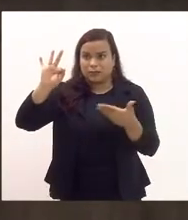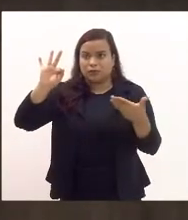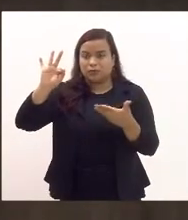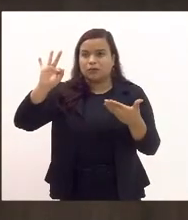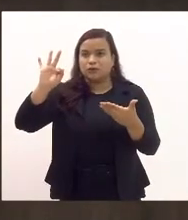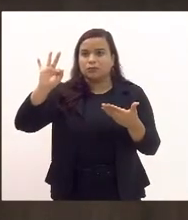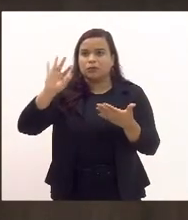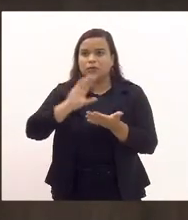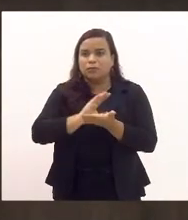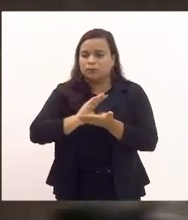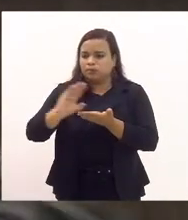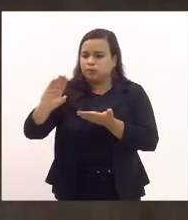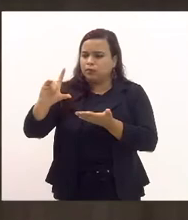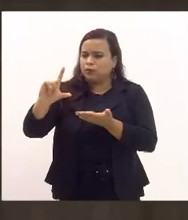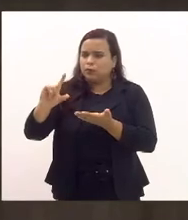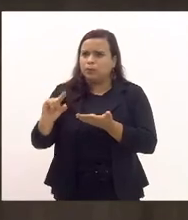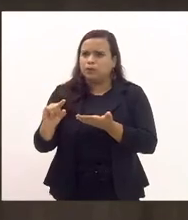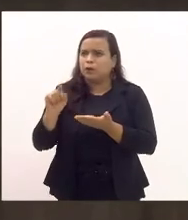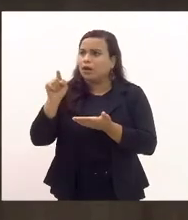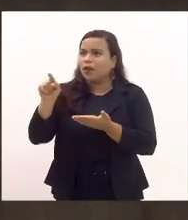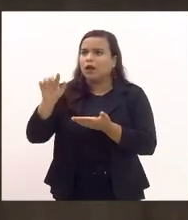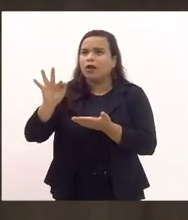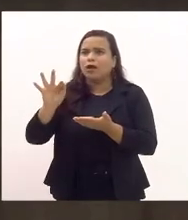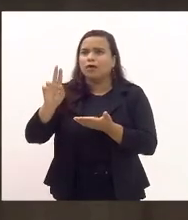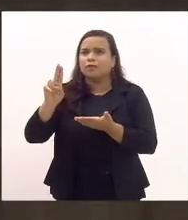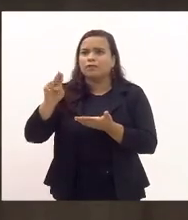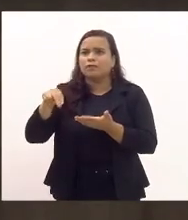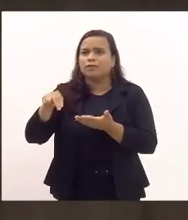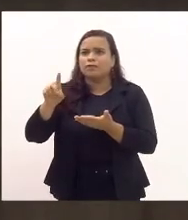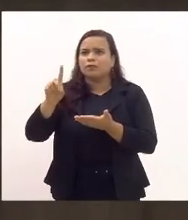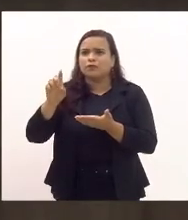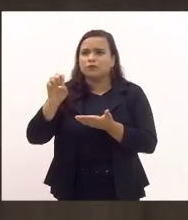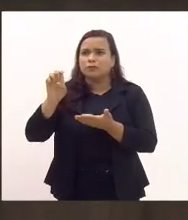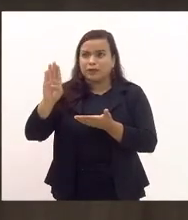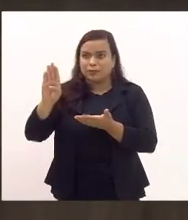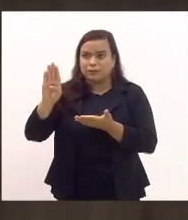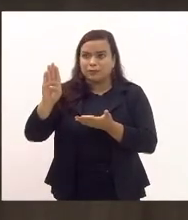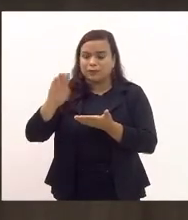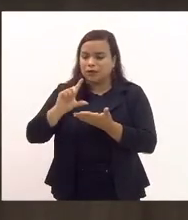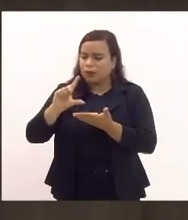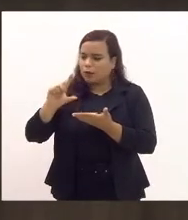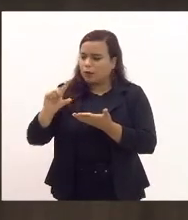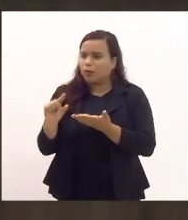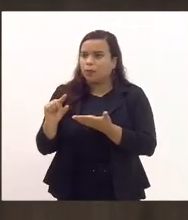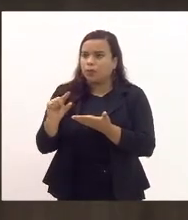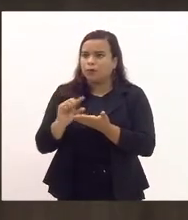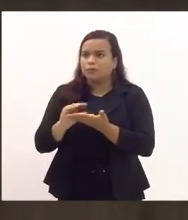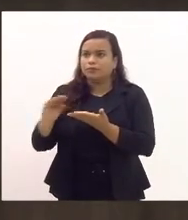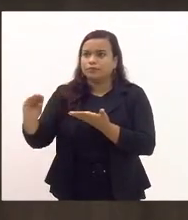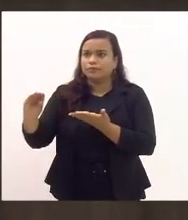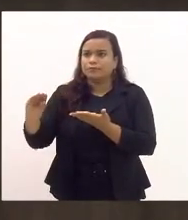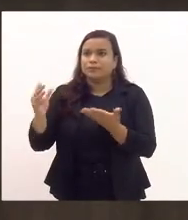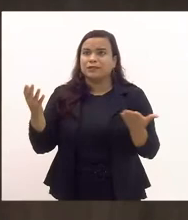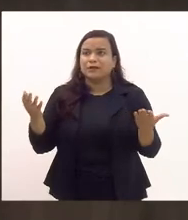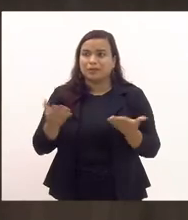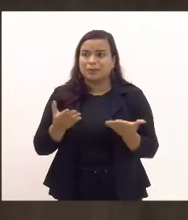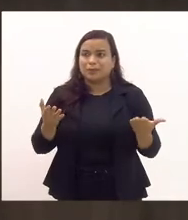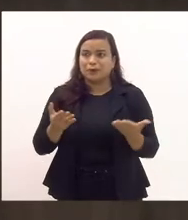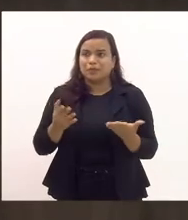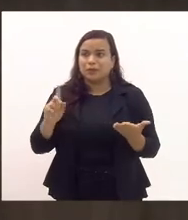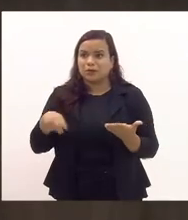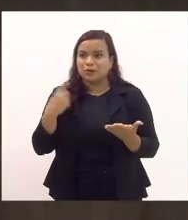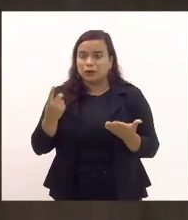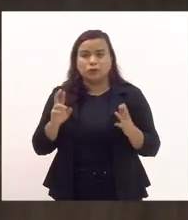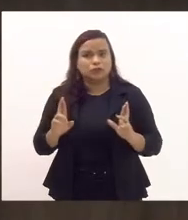diminuiu a verba do fundeb agora mesmo a gente tá aqui nessa casa fazendo justamente o contrário do Governo